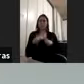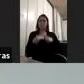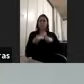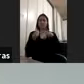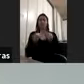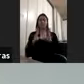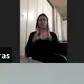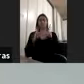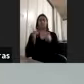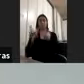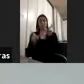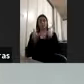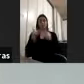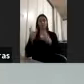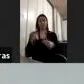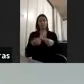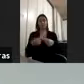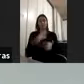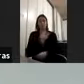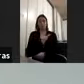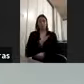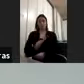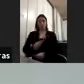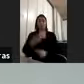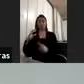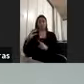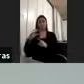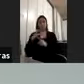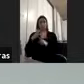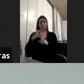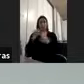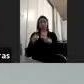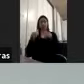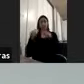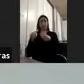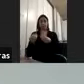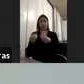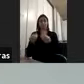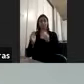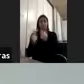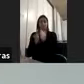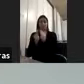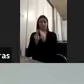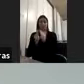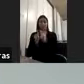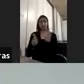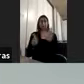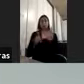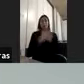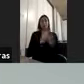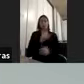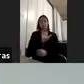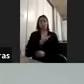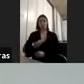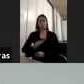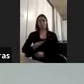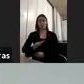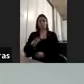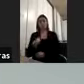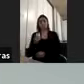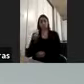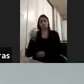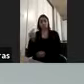do governo do Paraná para se instalar aqui. Era uma época que o próprio governador Lerner depois me confessou que,